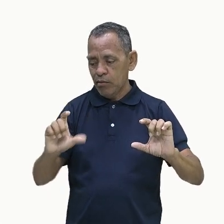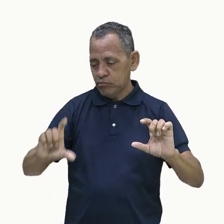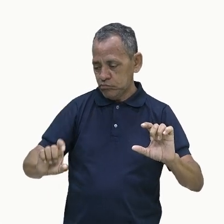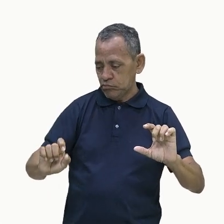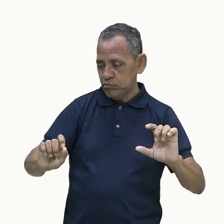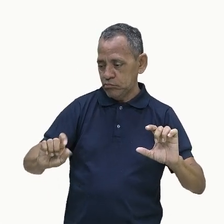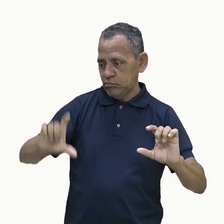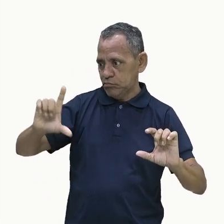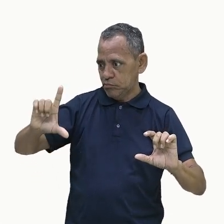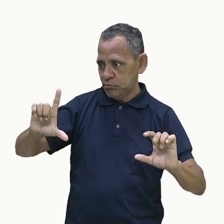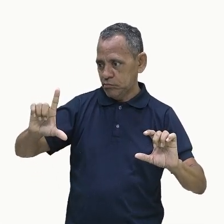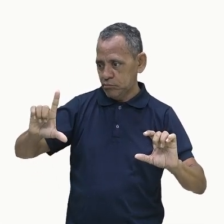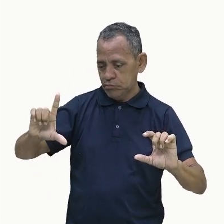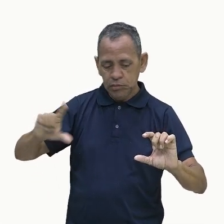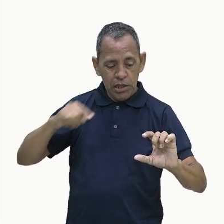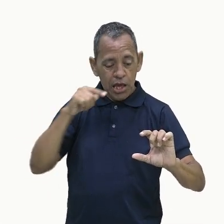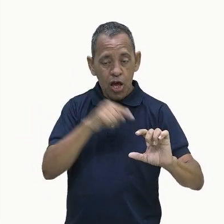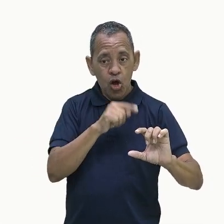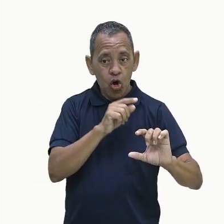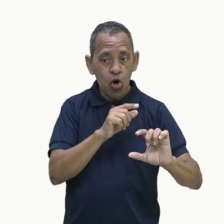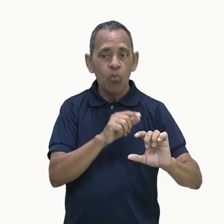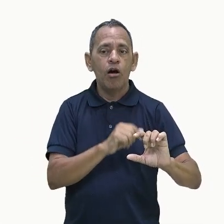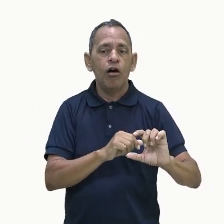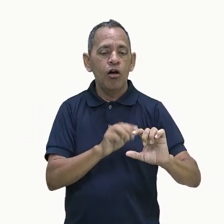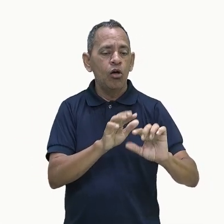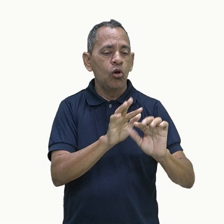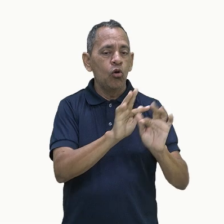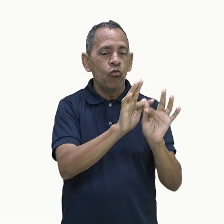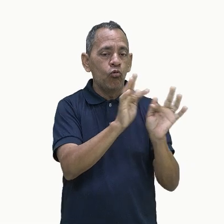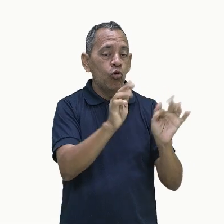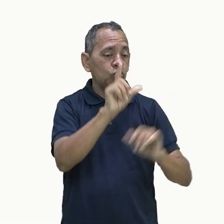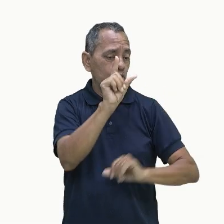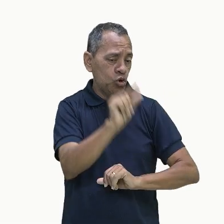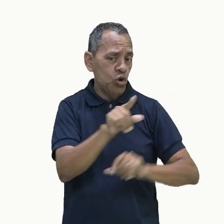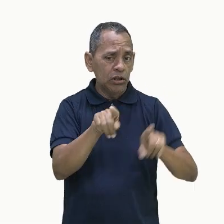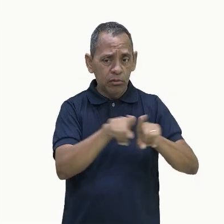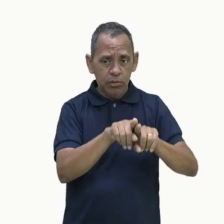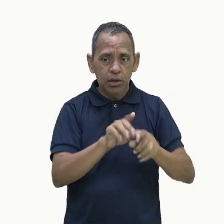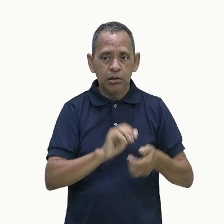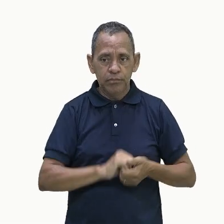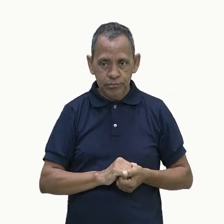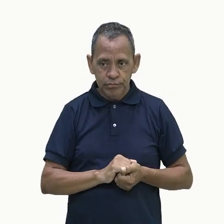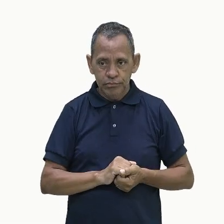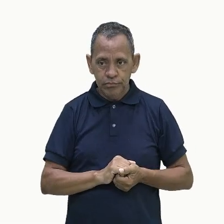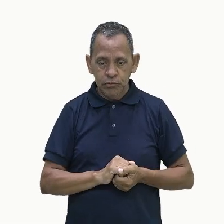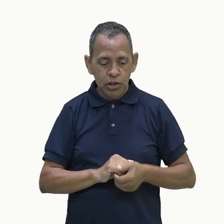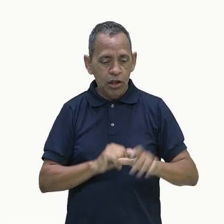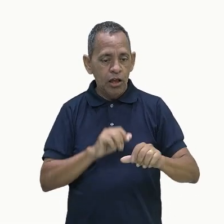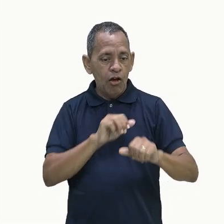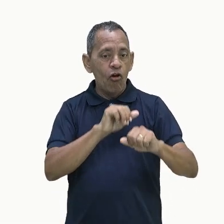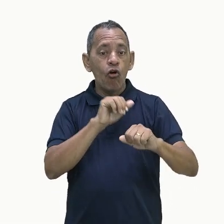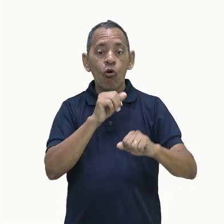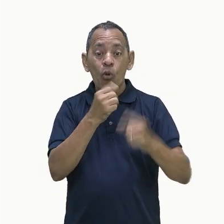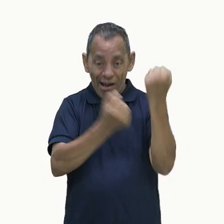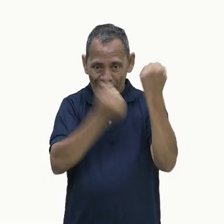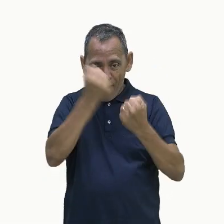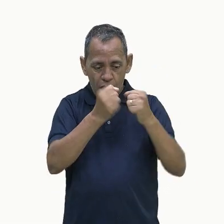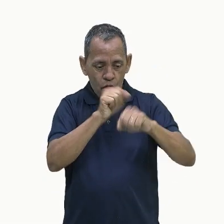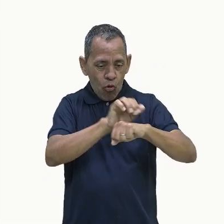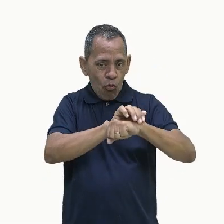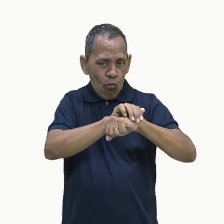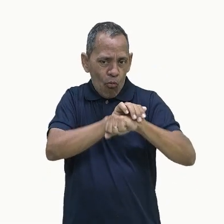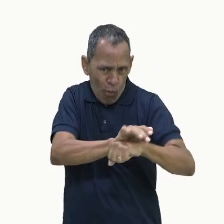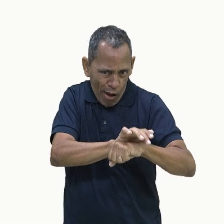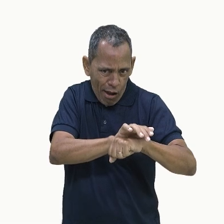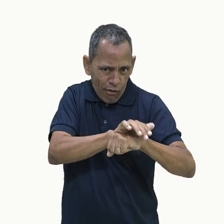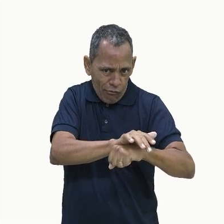grandes pesos. Outro exemplo é o freio hidráulico de carro. Você pisa no pedal e a força